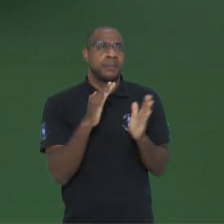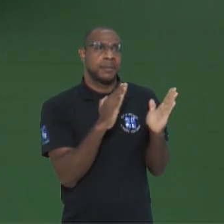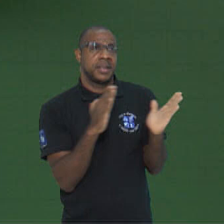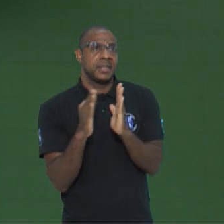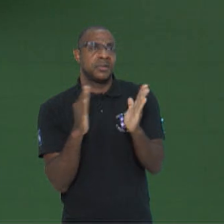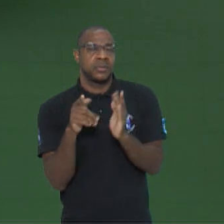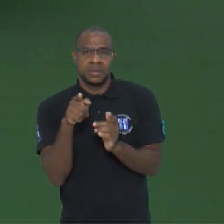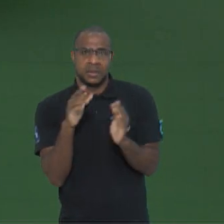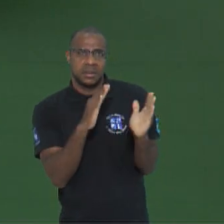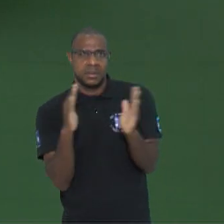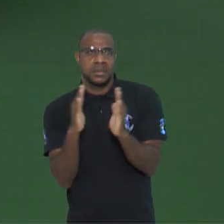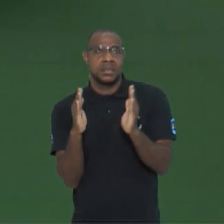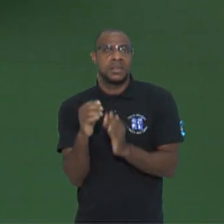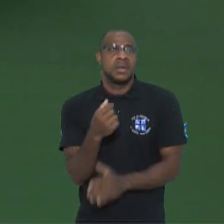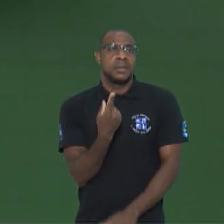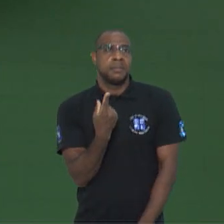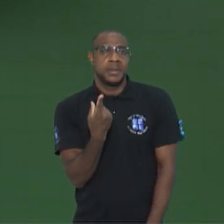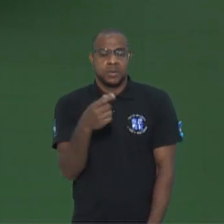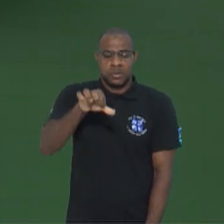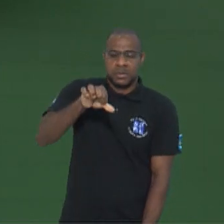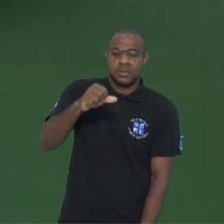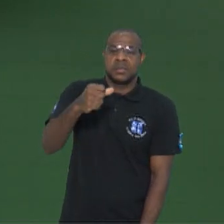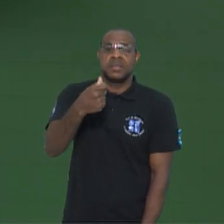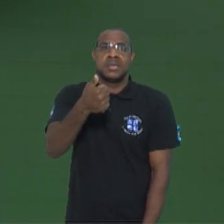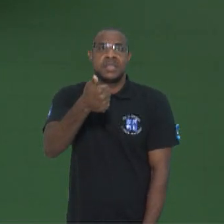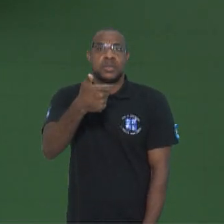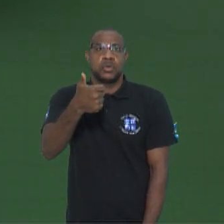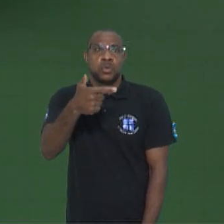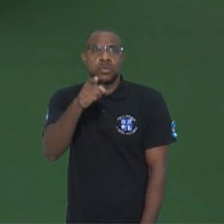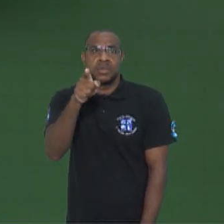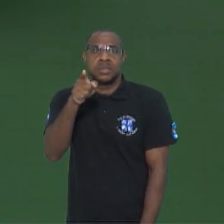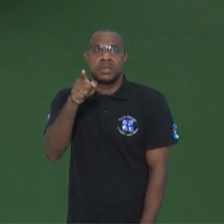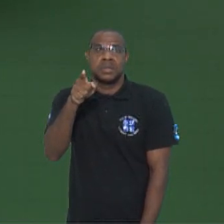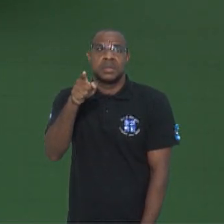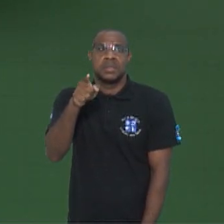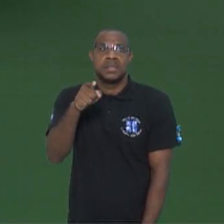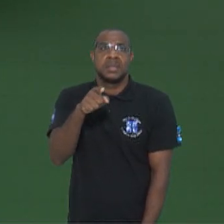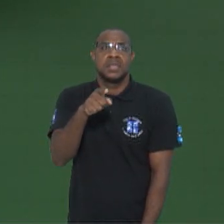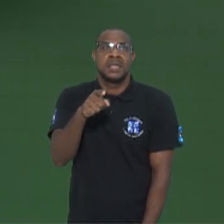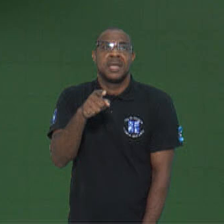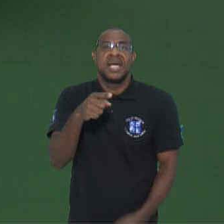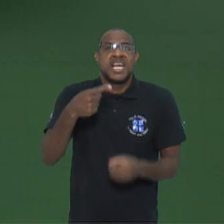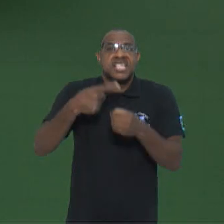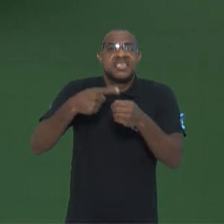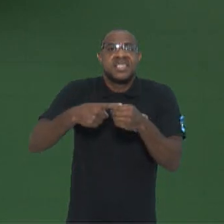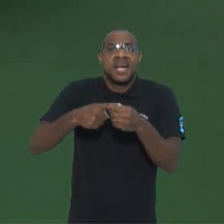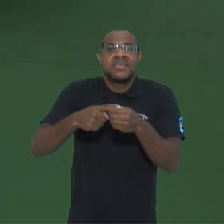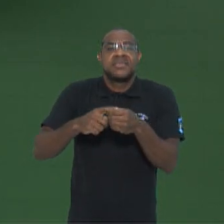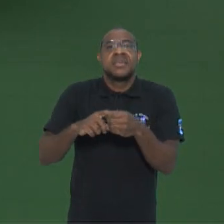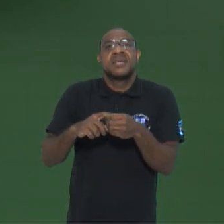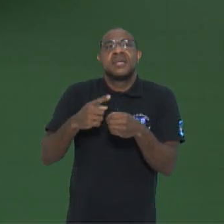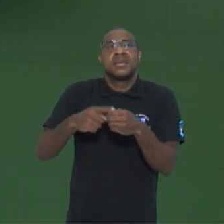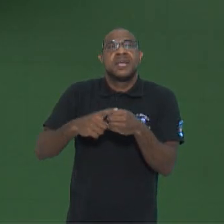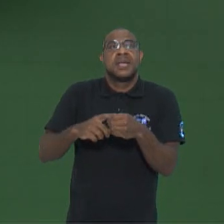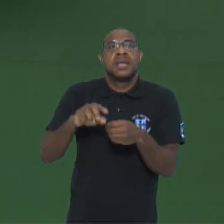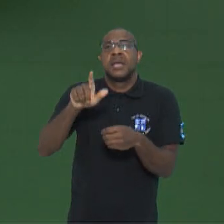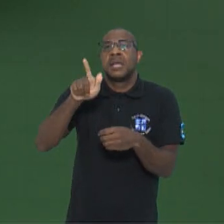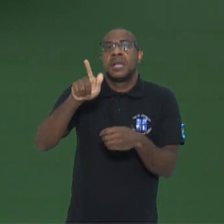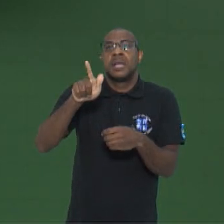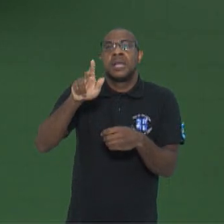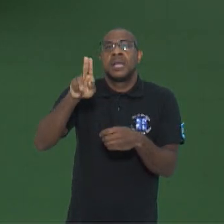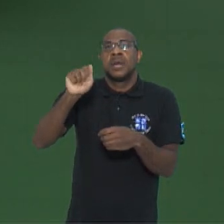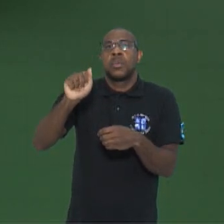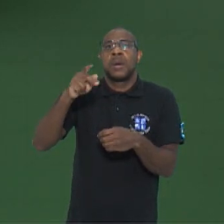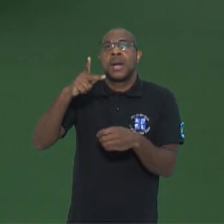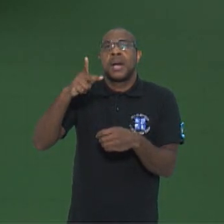ó. 1912, Rio de Janeiro, a cidade de Guapimirim. É uma região que fica muito próximo